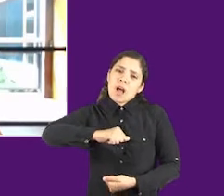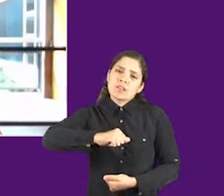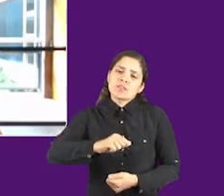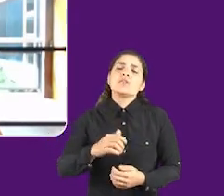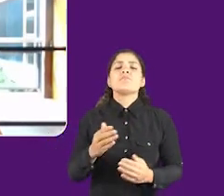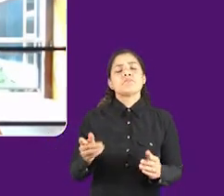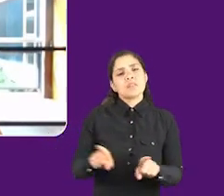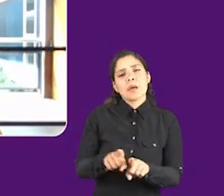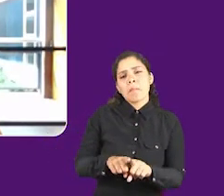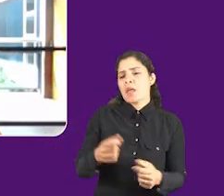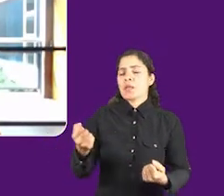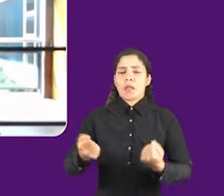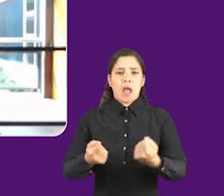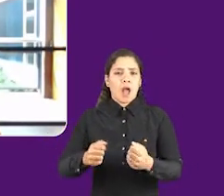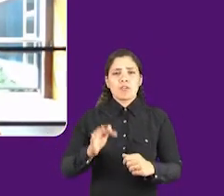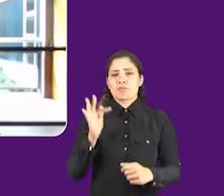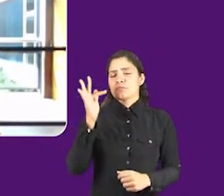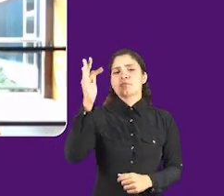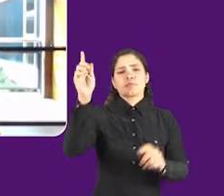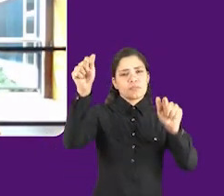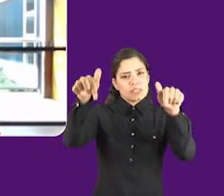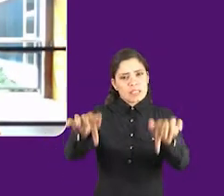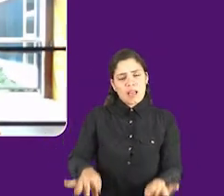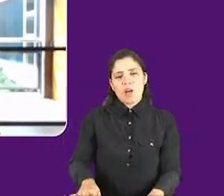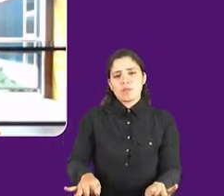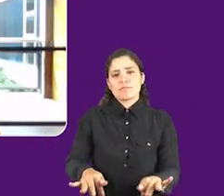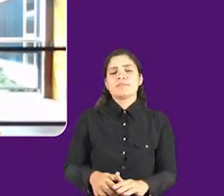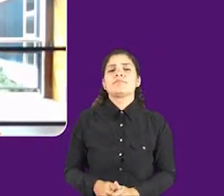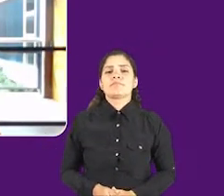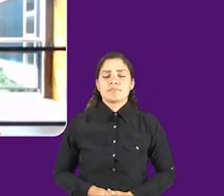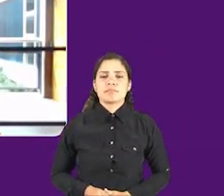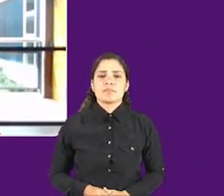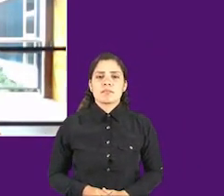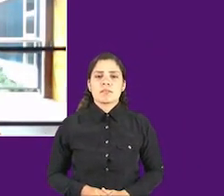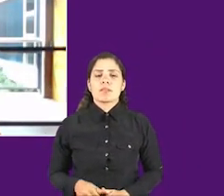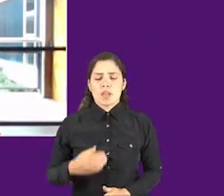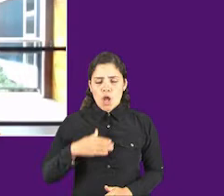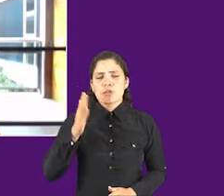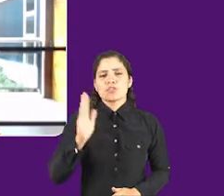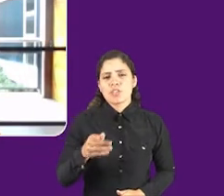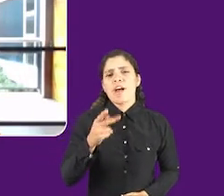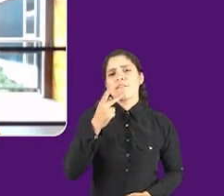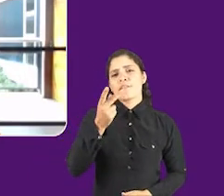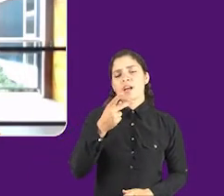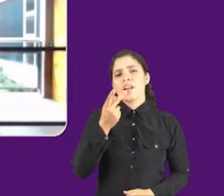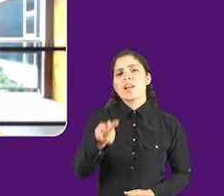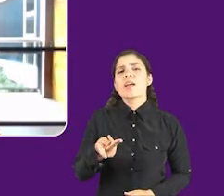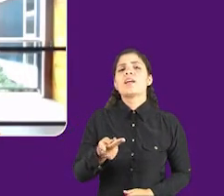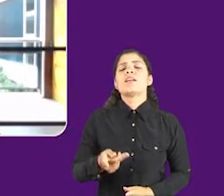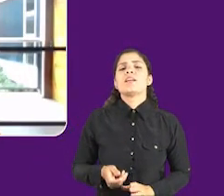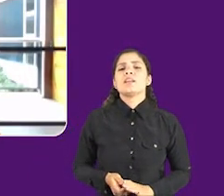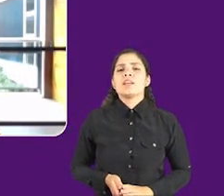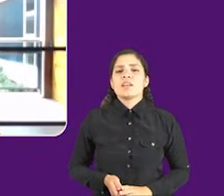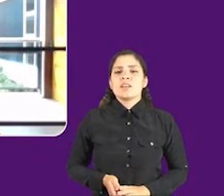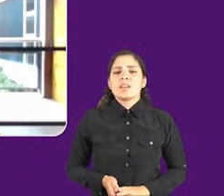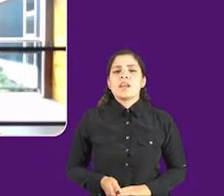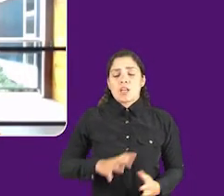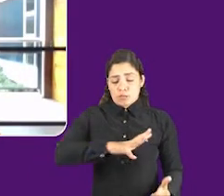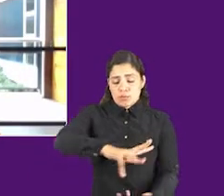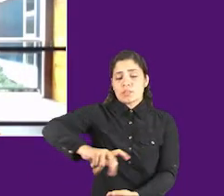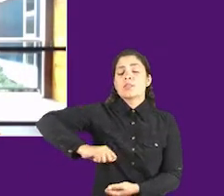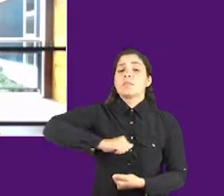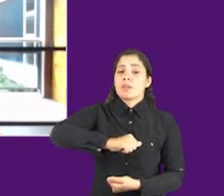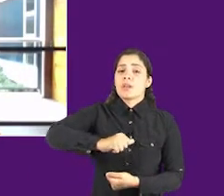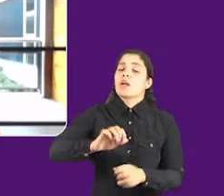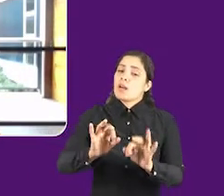a já falei Dando Onda da sustentabilidade pela roupa e a localização